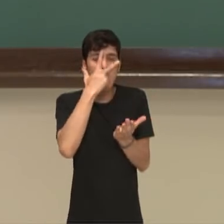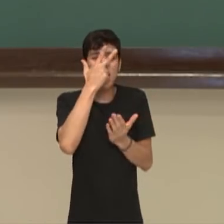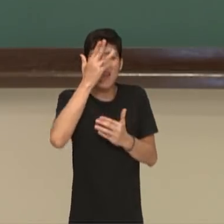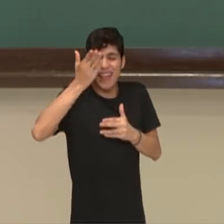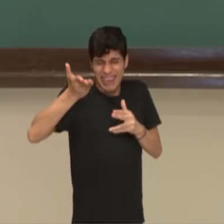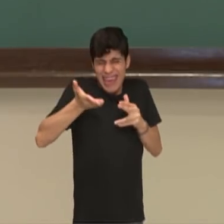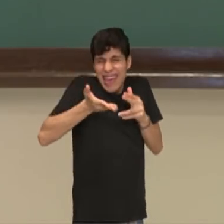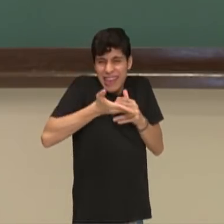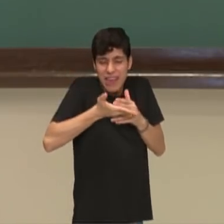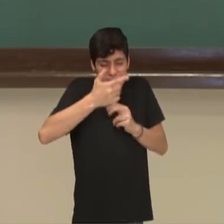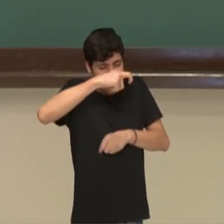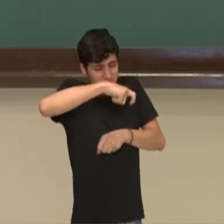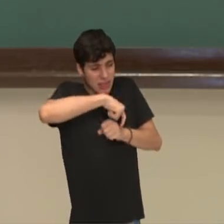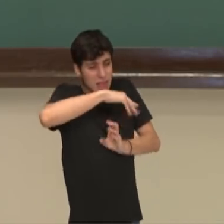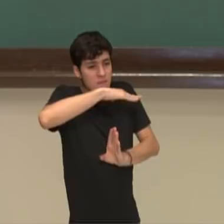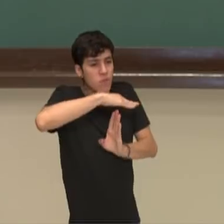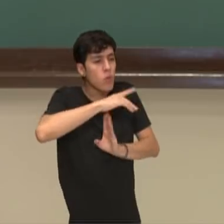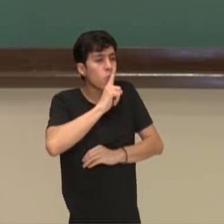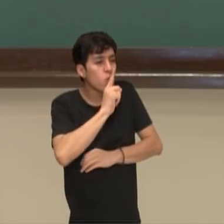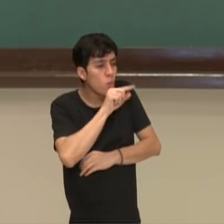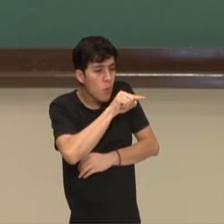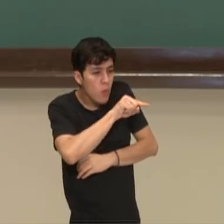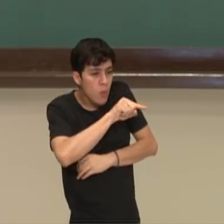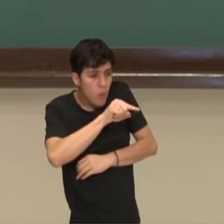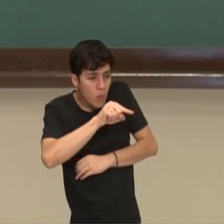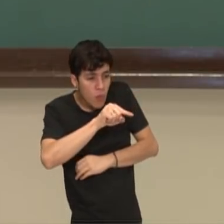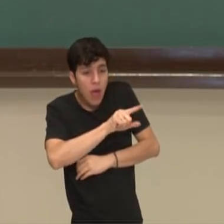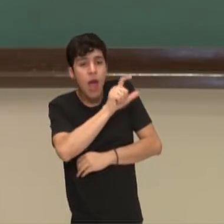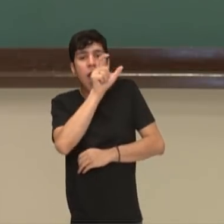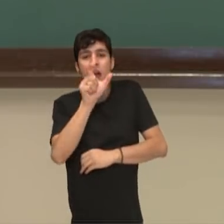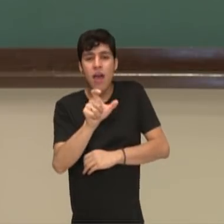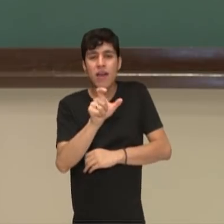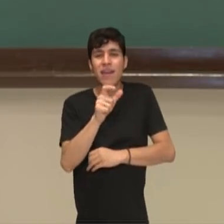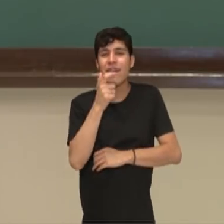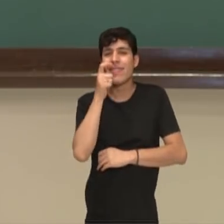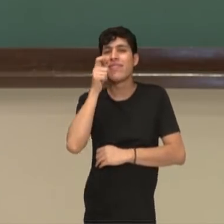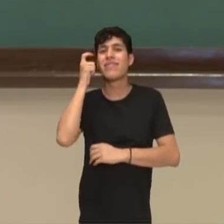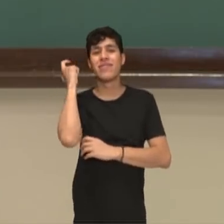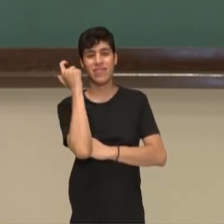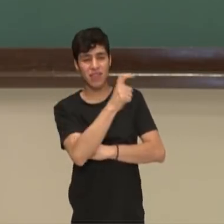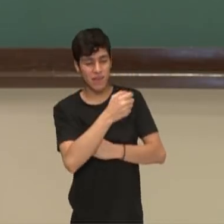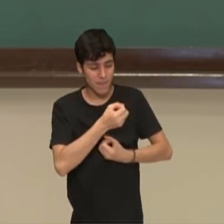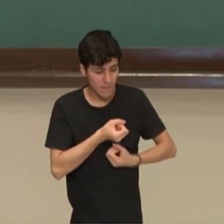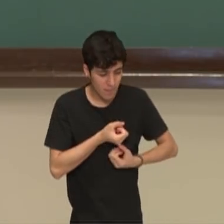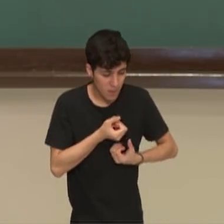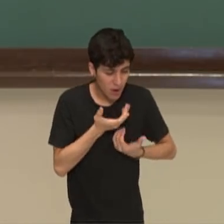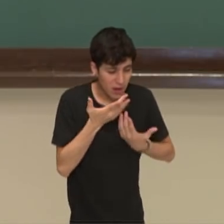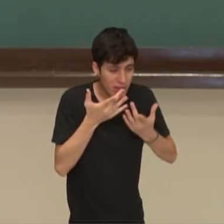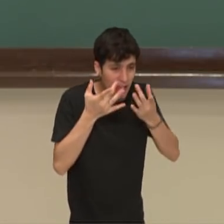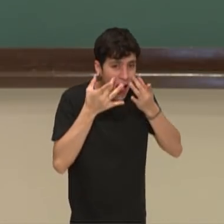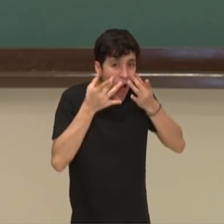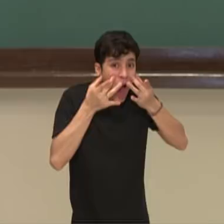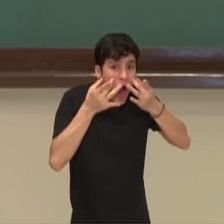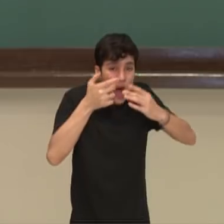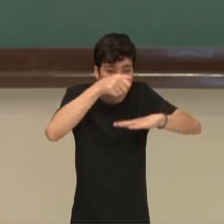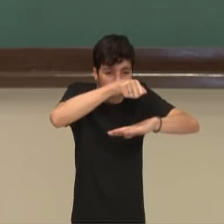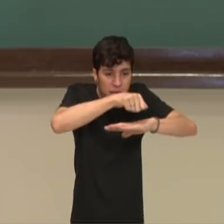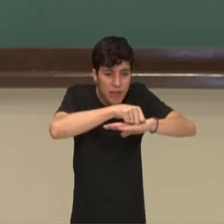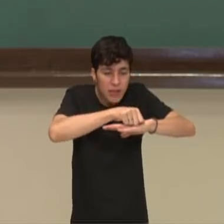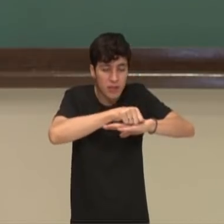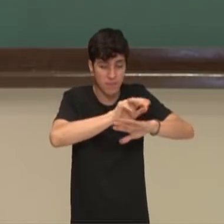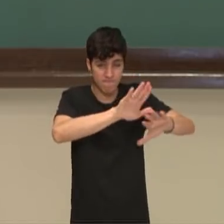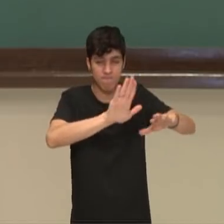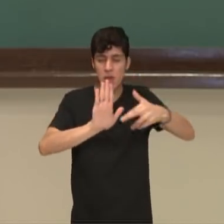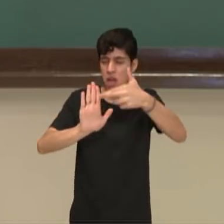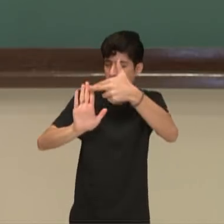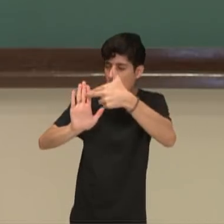intervalo, portanto você tem o silêncio. Não é interessante a poesia concreta? Porque ela foge da regra